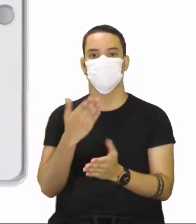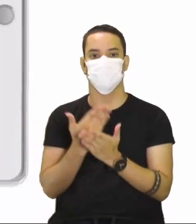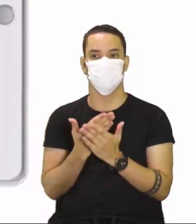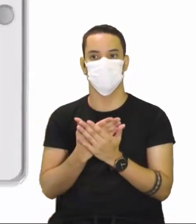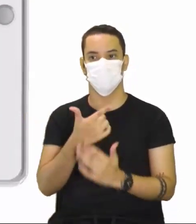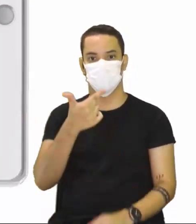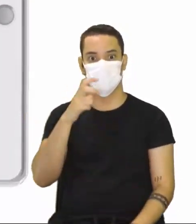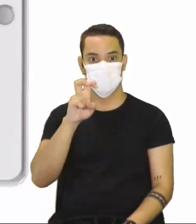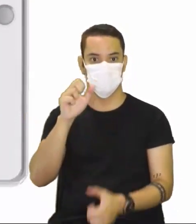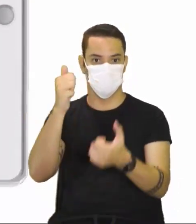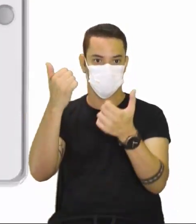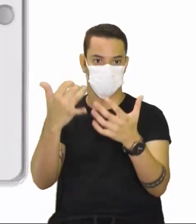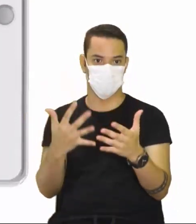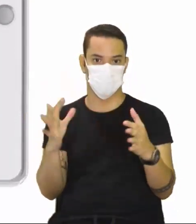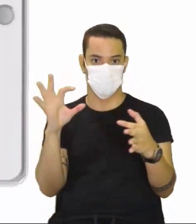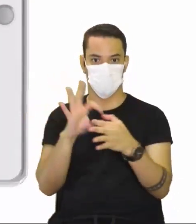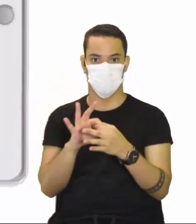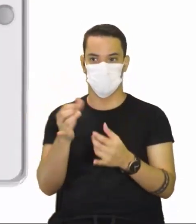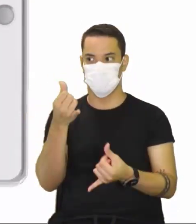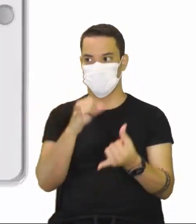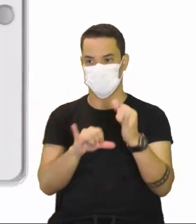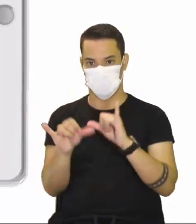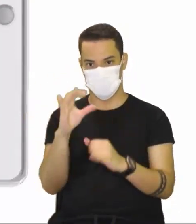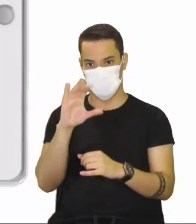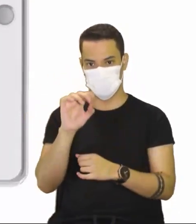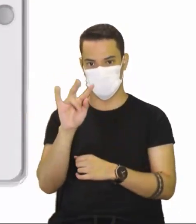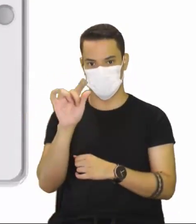aula 25 fala da ligação covalente,